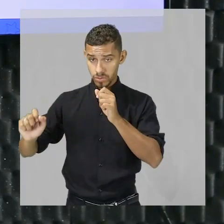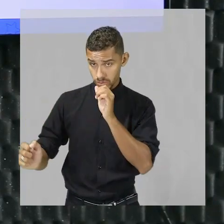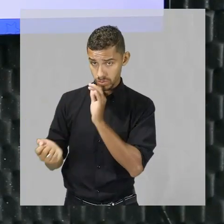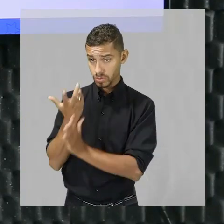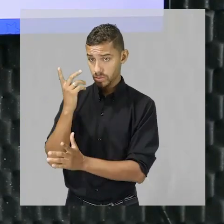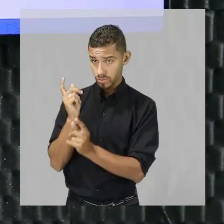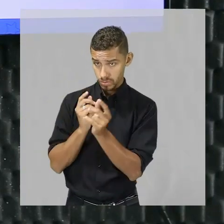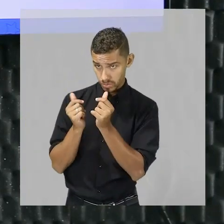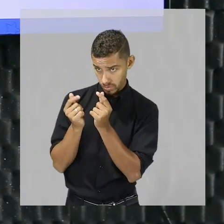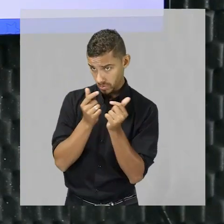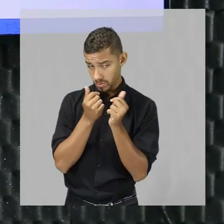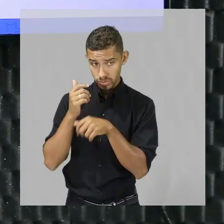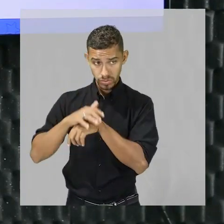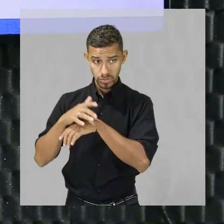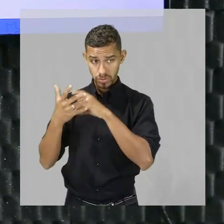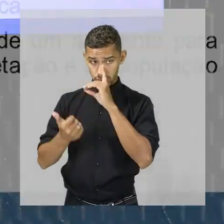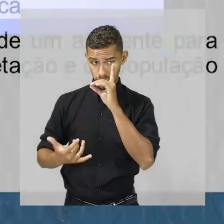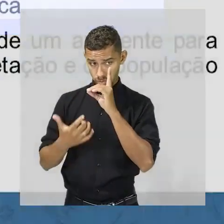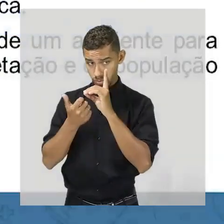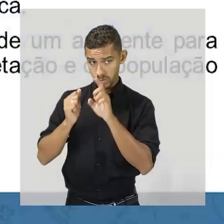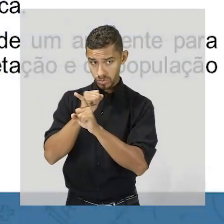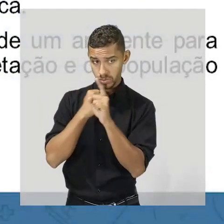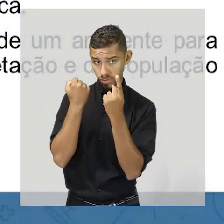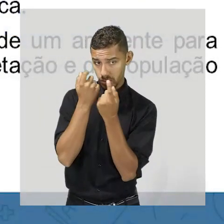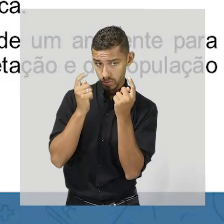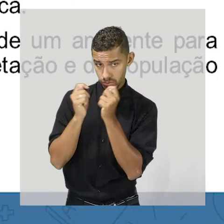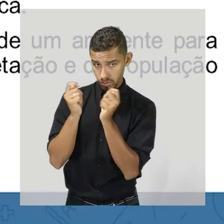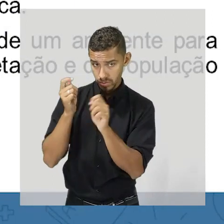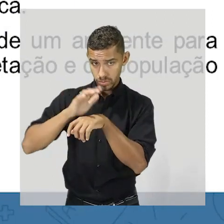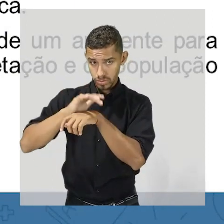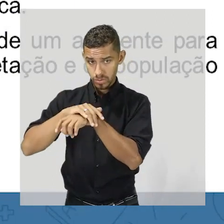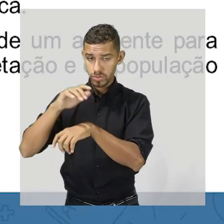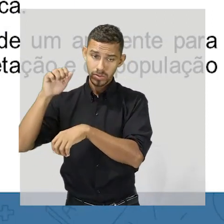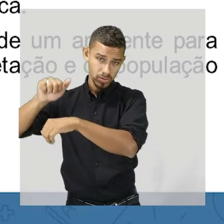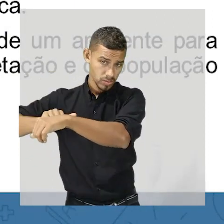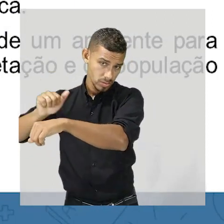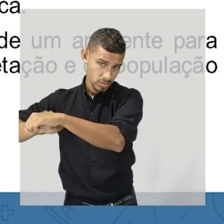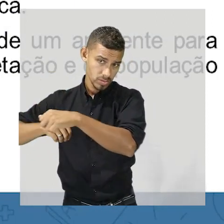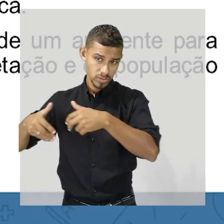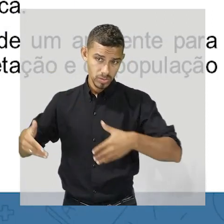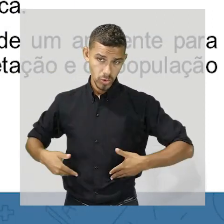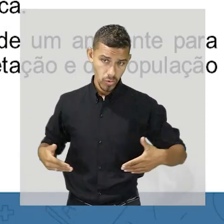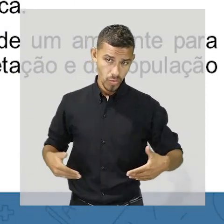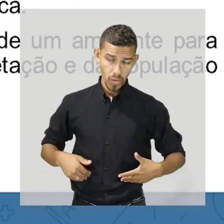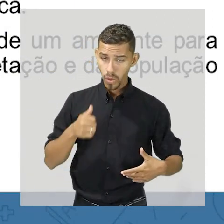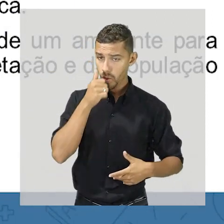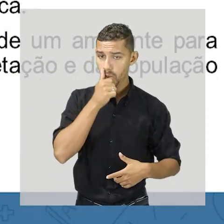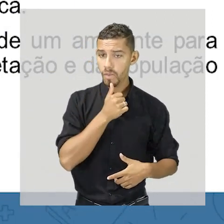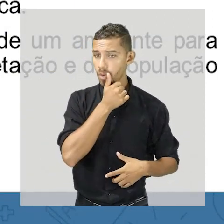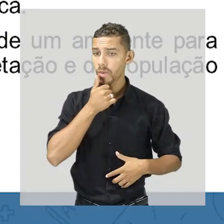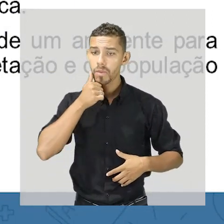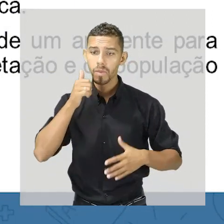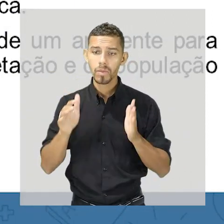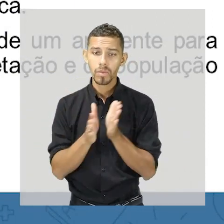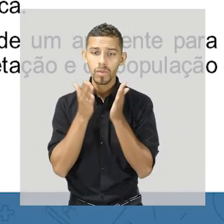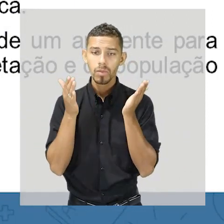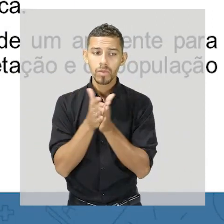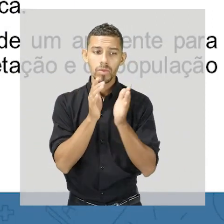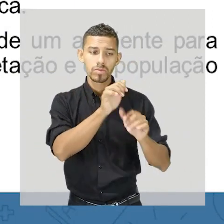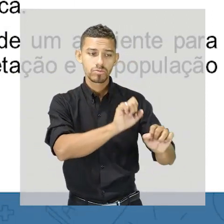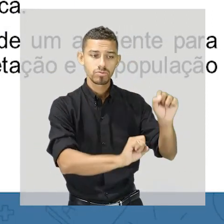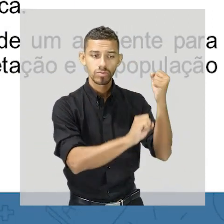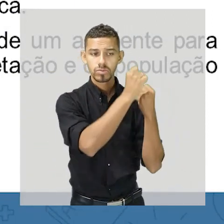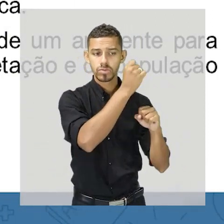produtivas e financeiras com dados socioeconômicos para monitorar pobreza, fome, distribuição das indústrias